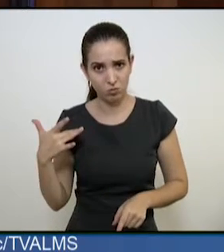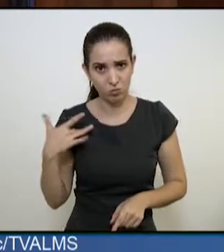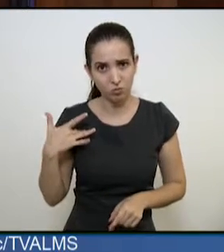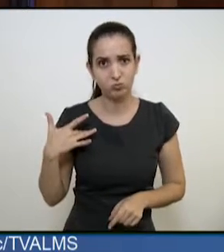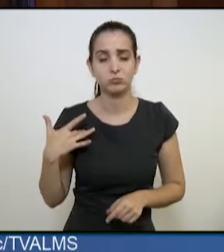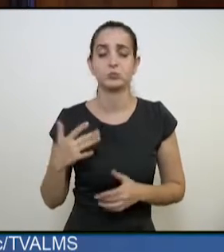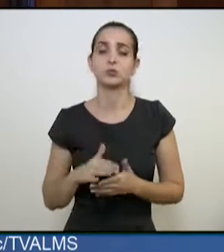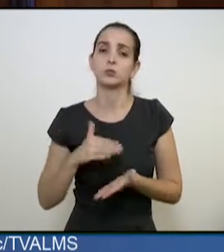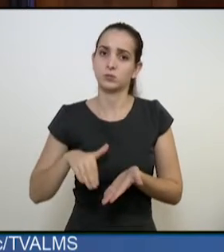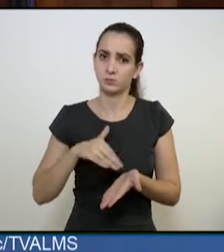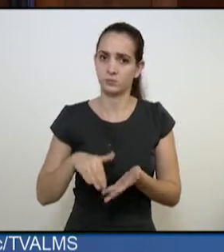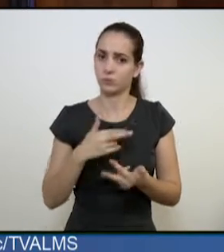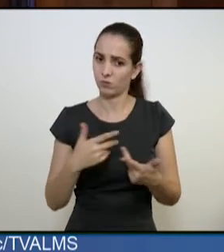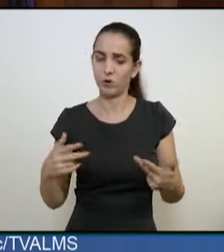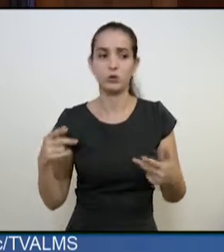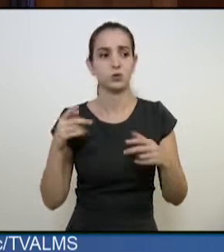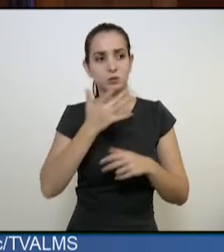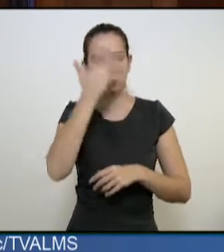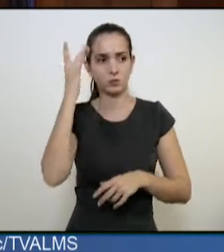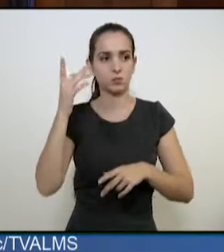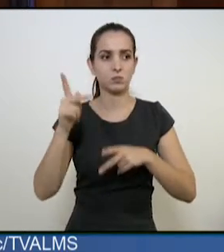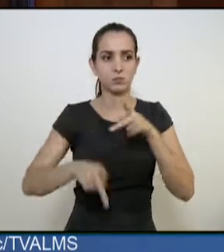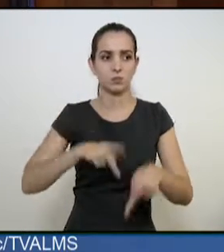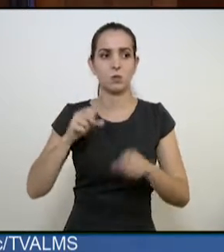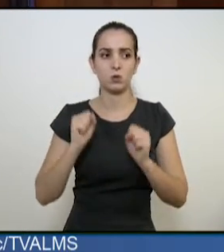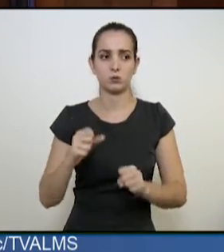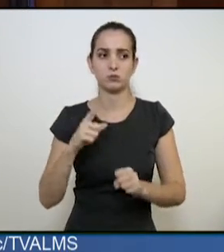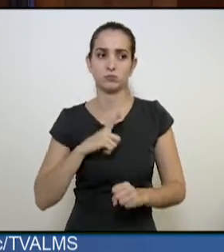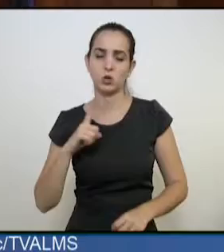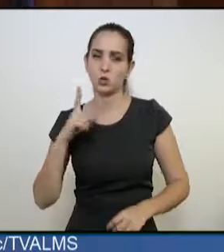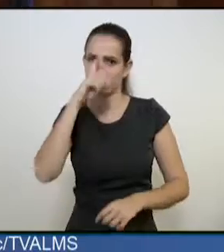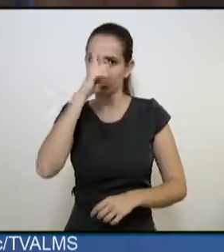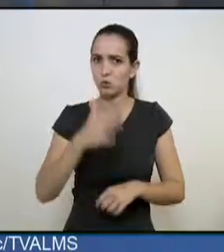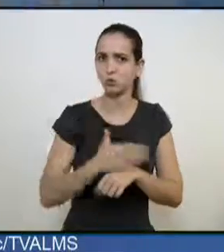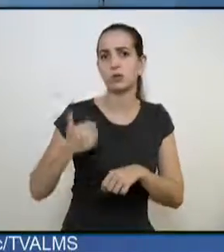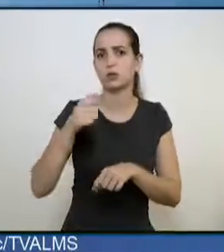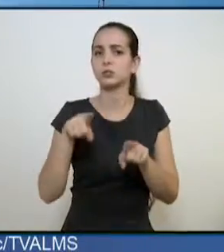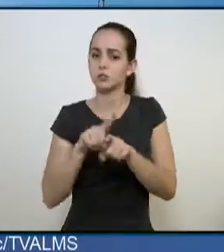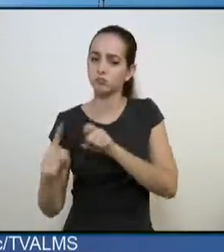que o povo possa ter hospitais de qualidade e atendimento de excelência. Muito obrigado, senhor presidente.